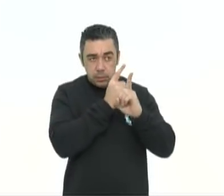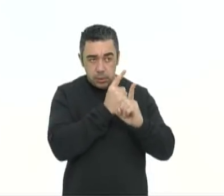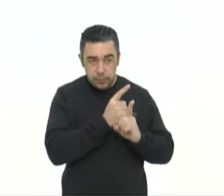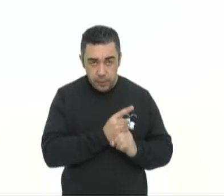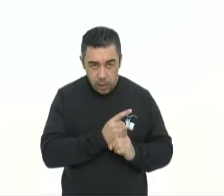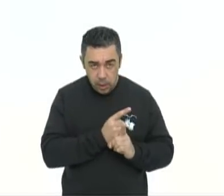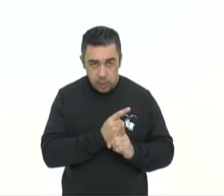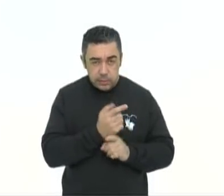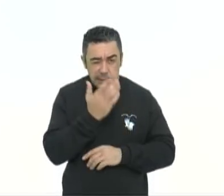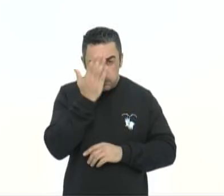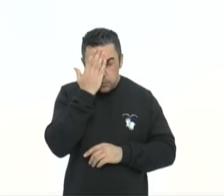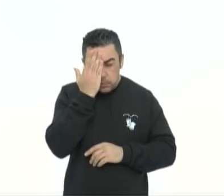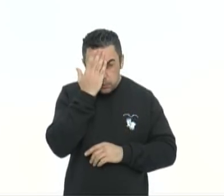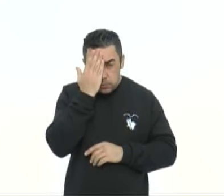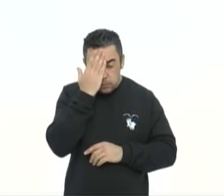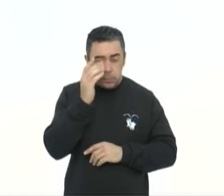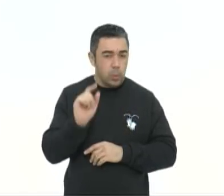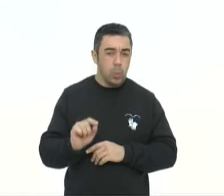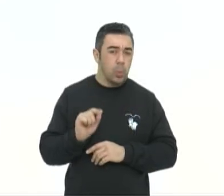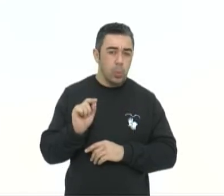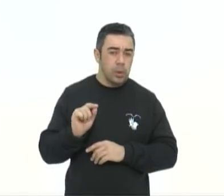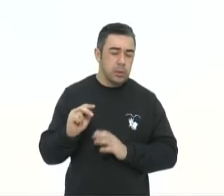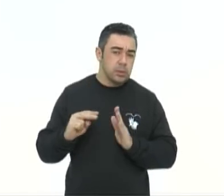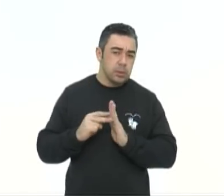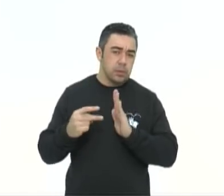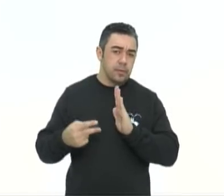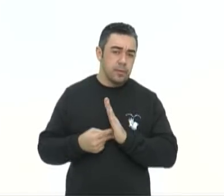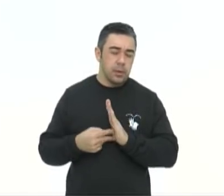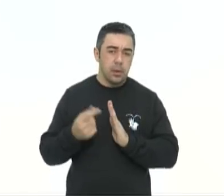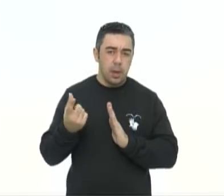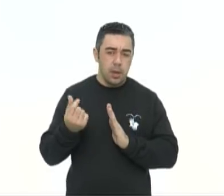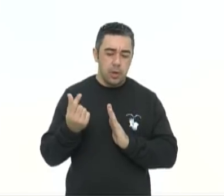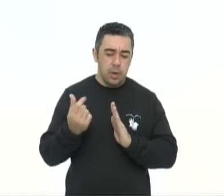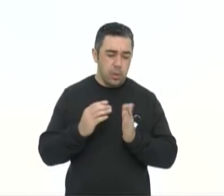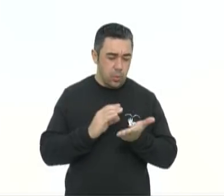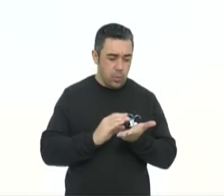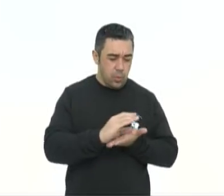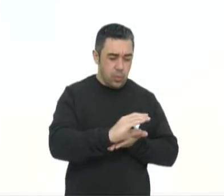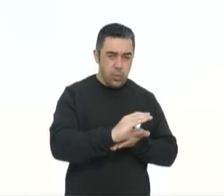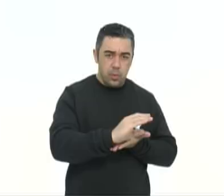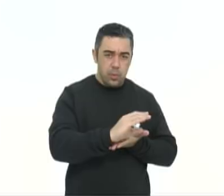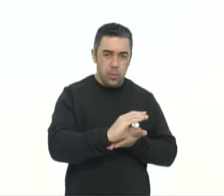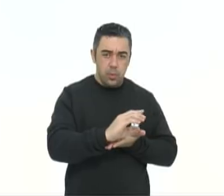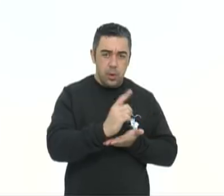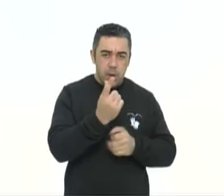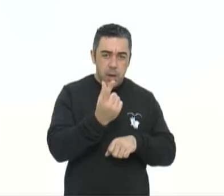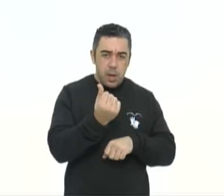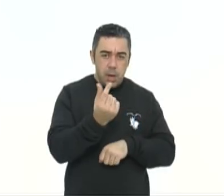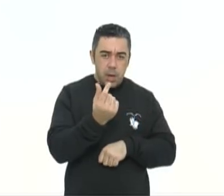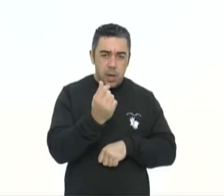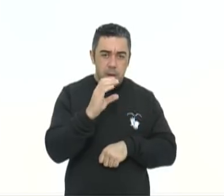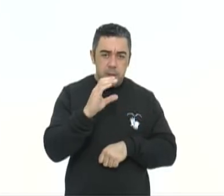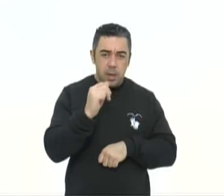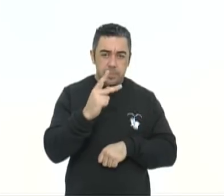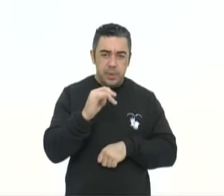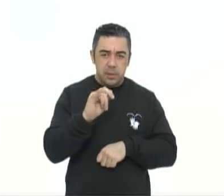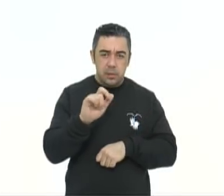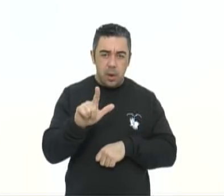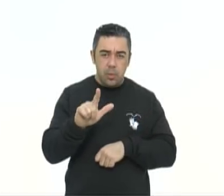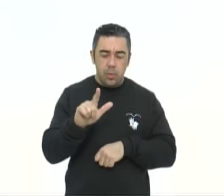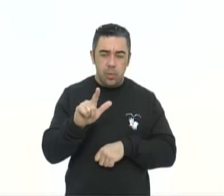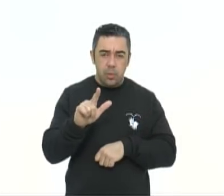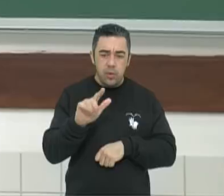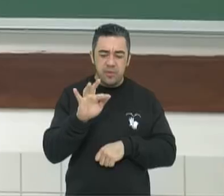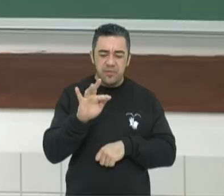Identificar, ou seja, saber o que é a concentração de capital financeiro. Então, o que é isso, concentração de capital financeiro?